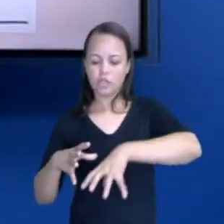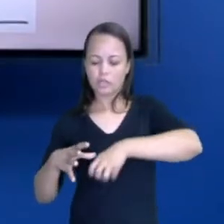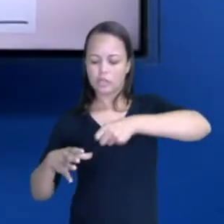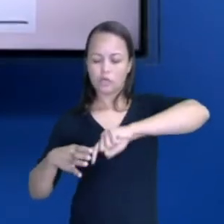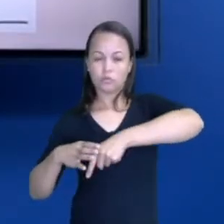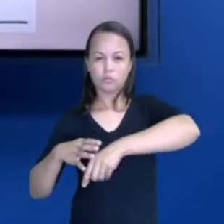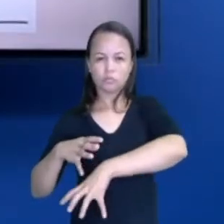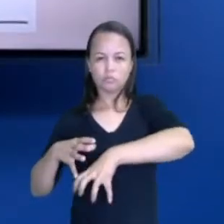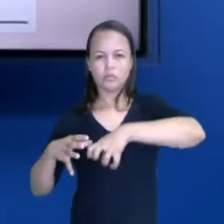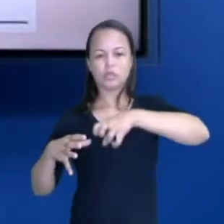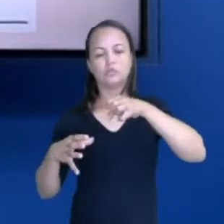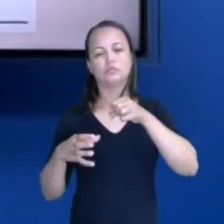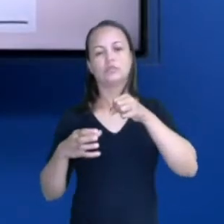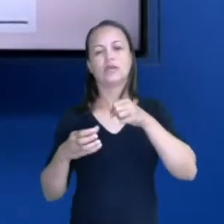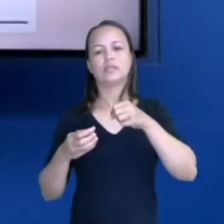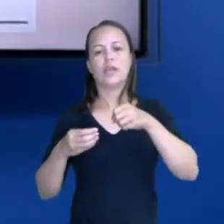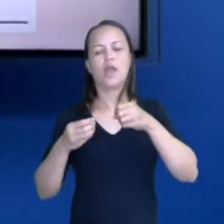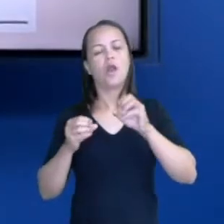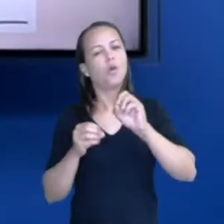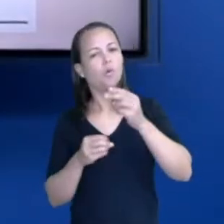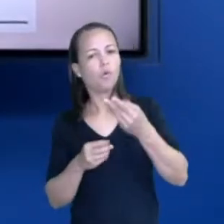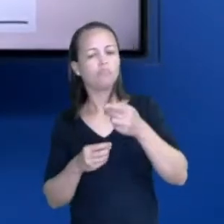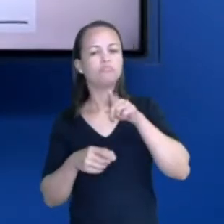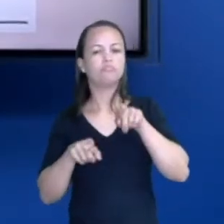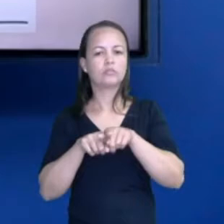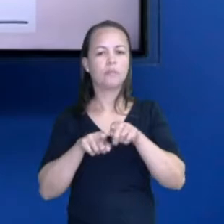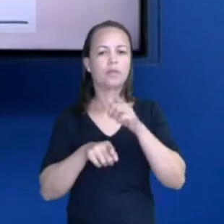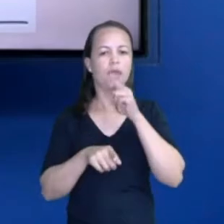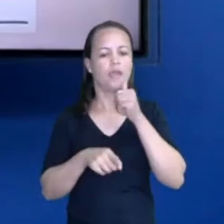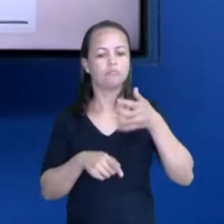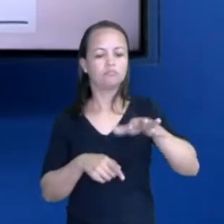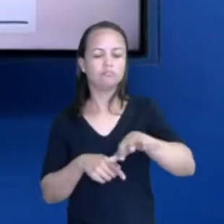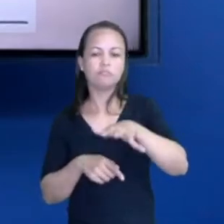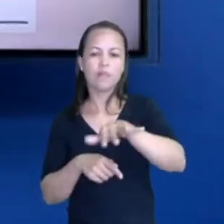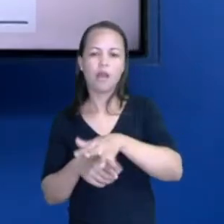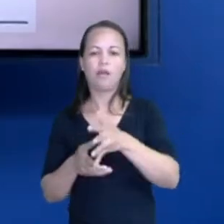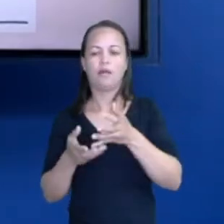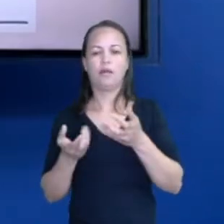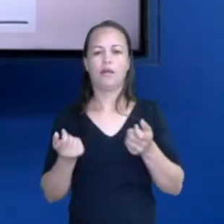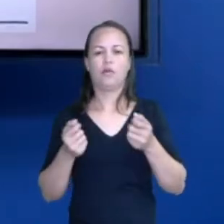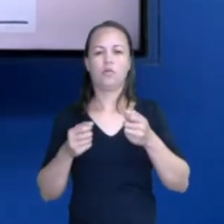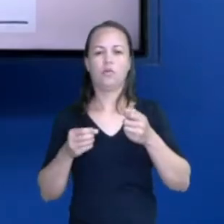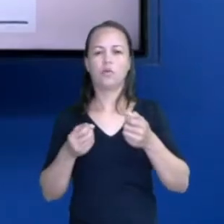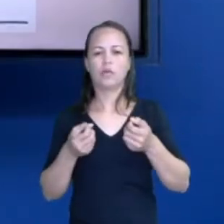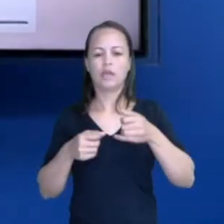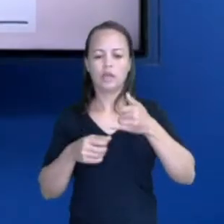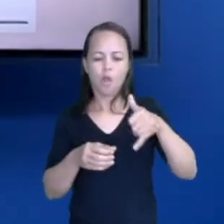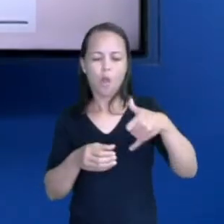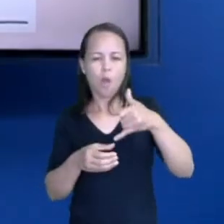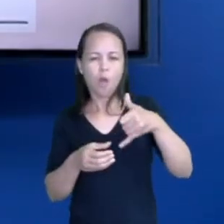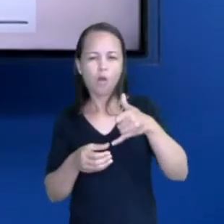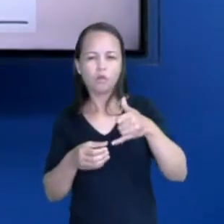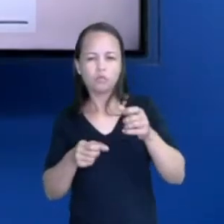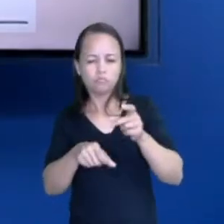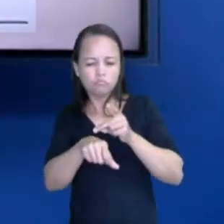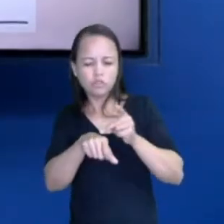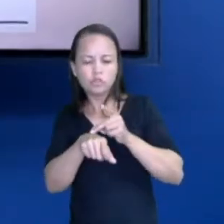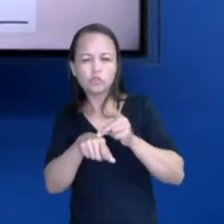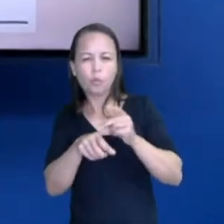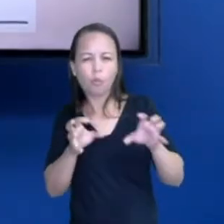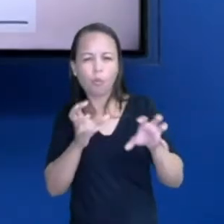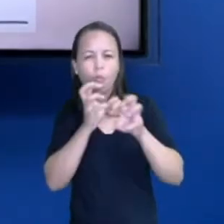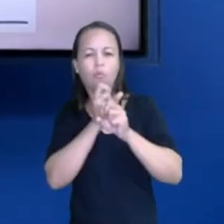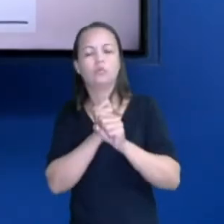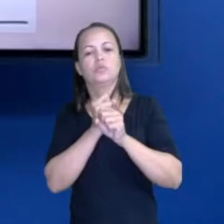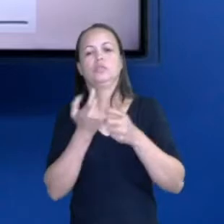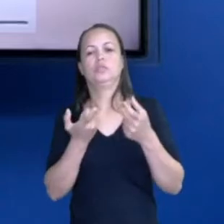ou até lá no mar também, nas camadas mais profundas, né? Aquele óleo pretinho, escuro, que a gente chama de petróleo, é